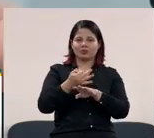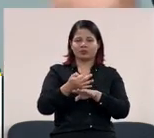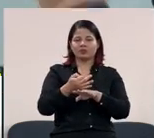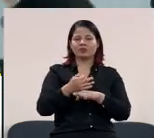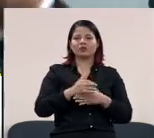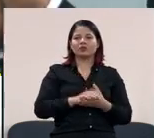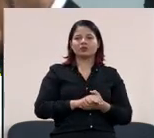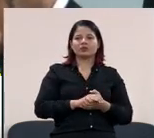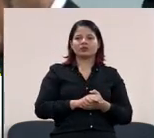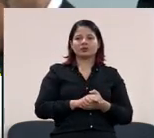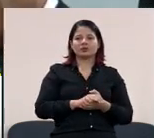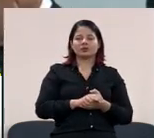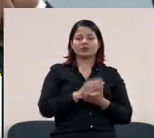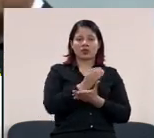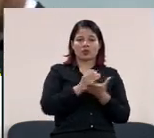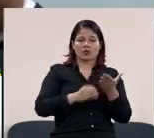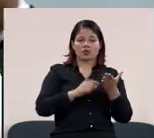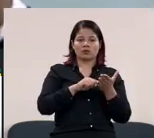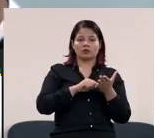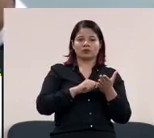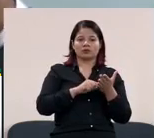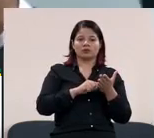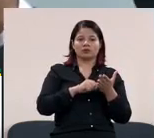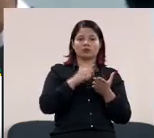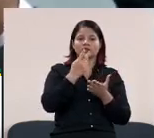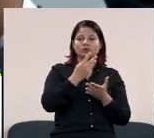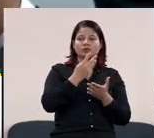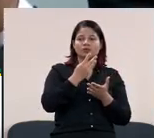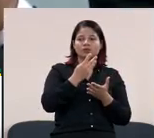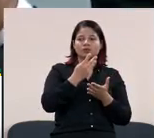de 2019. Ofício